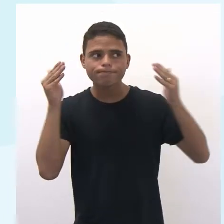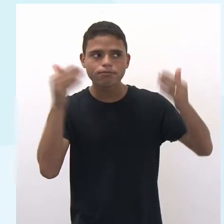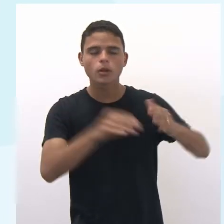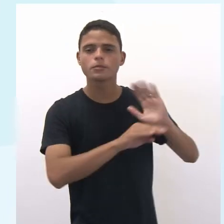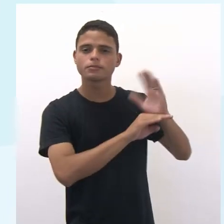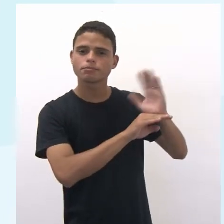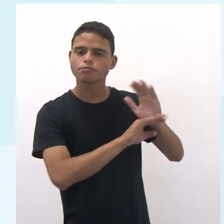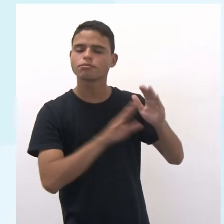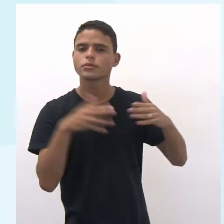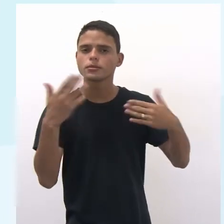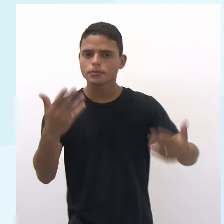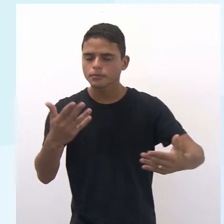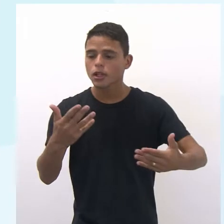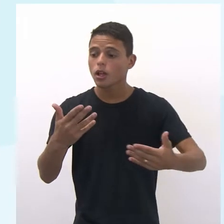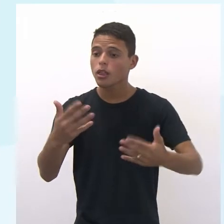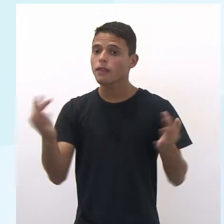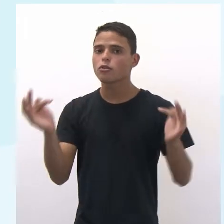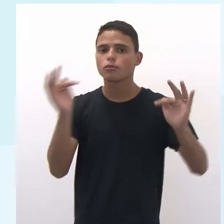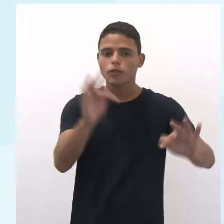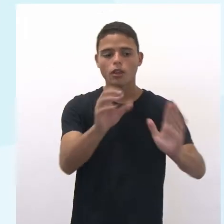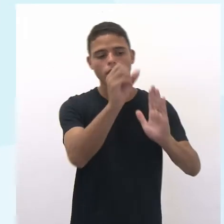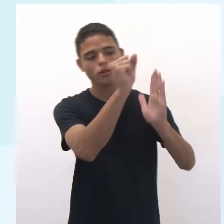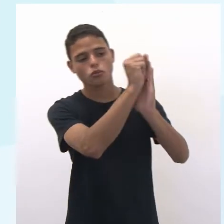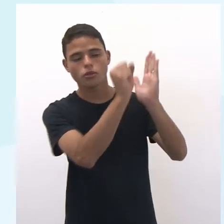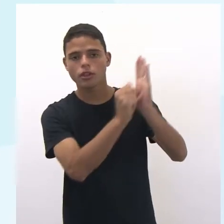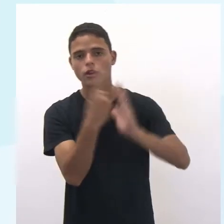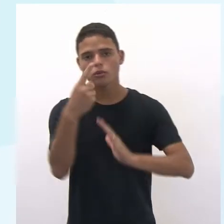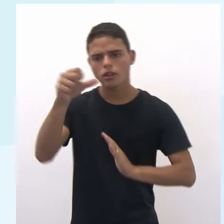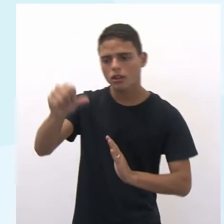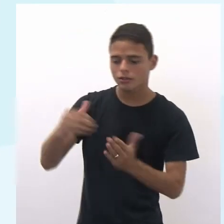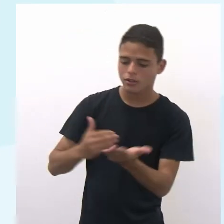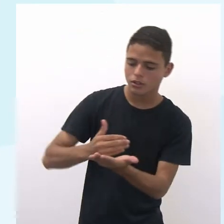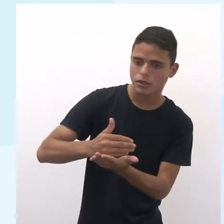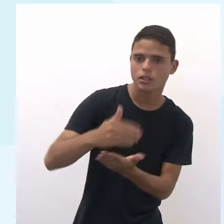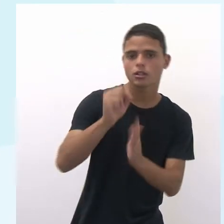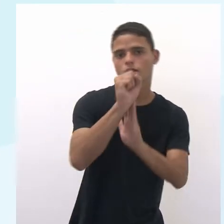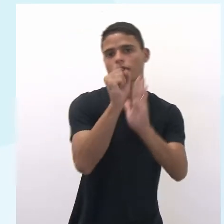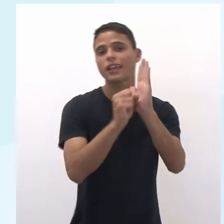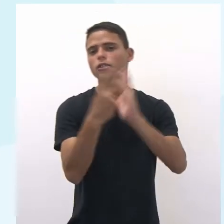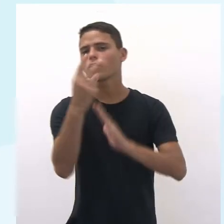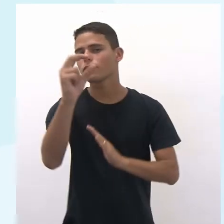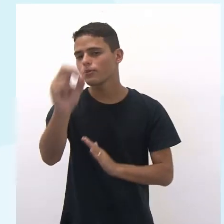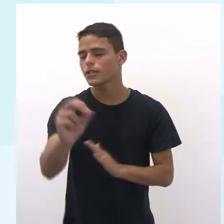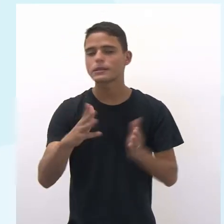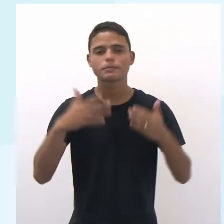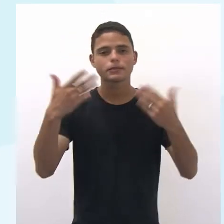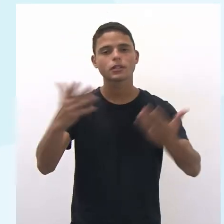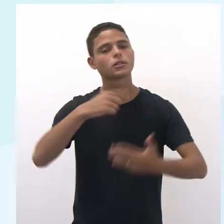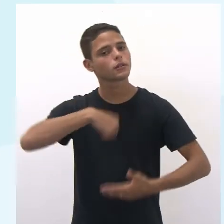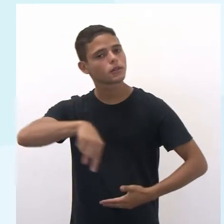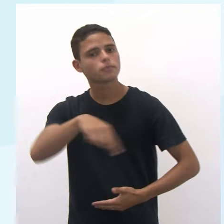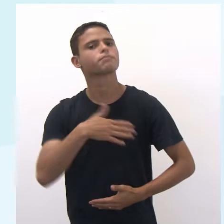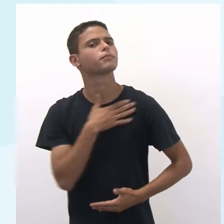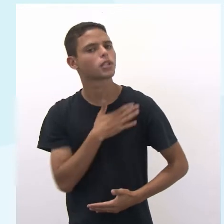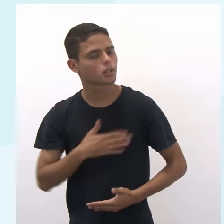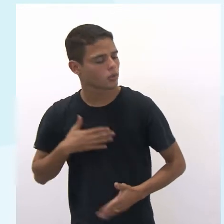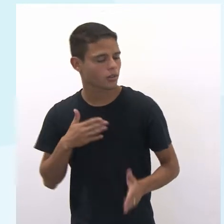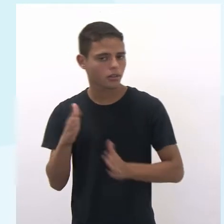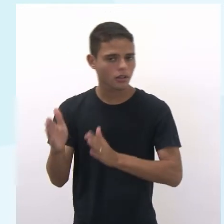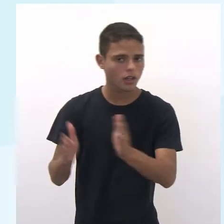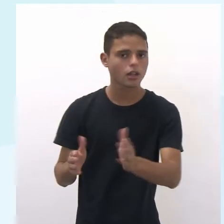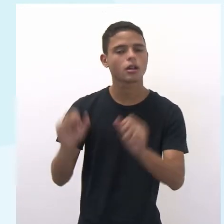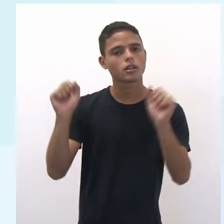do cinema do final do século XIX e início do XX? Então, a gente que gosta muito dessa área, a gente